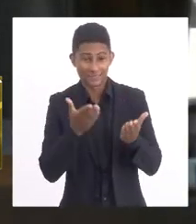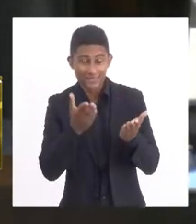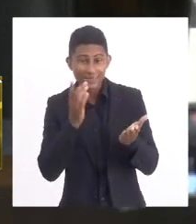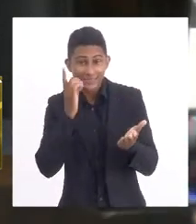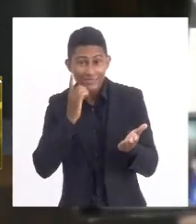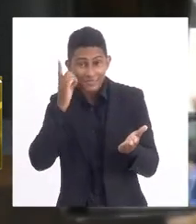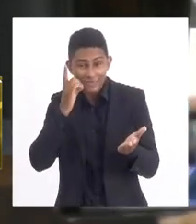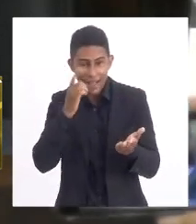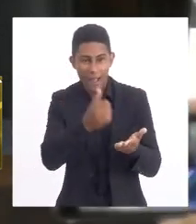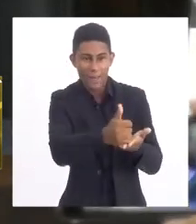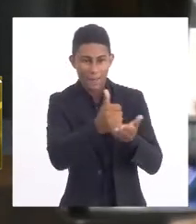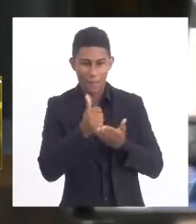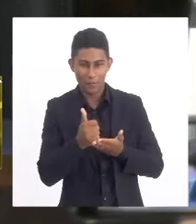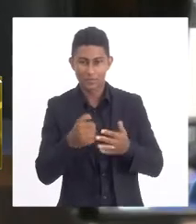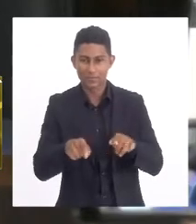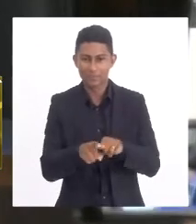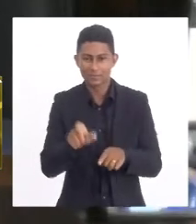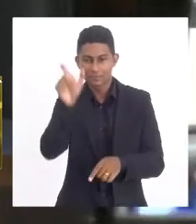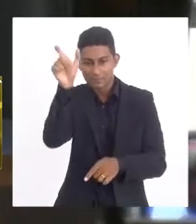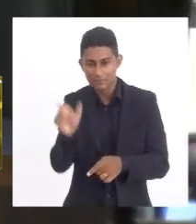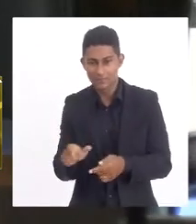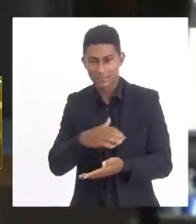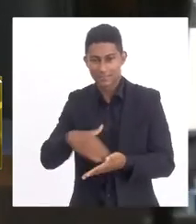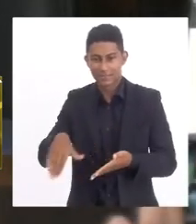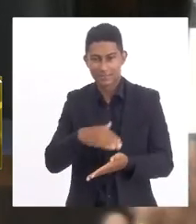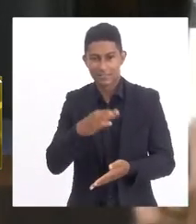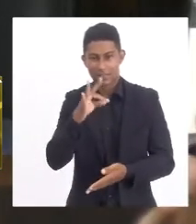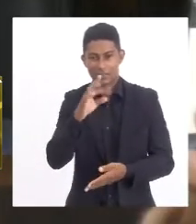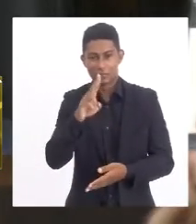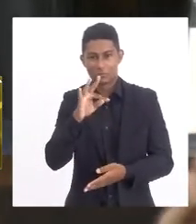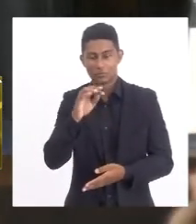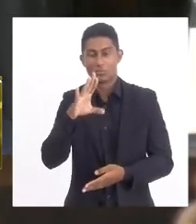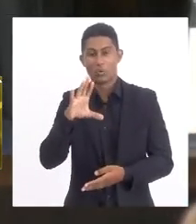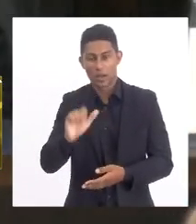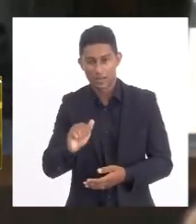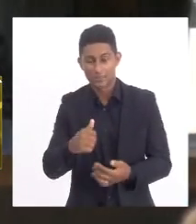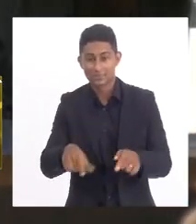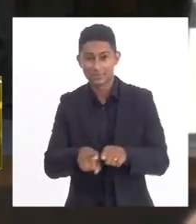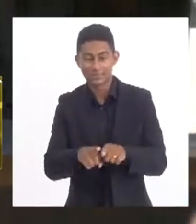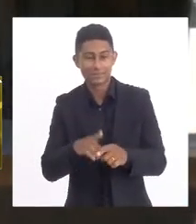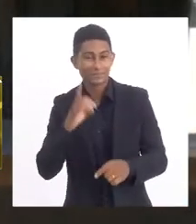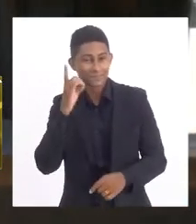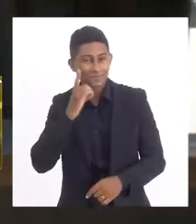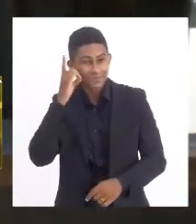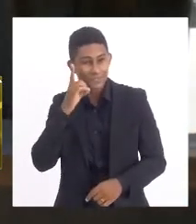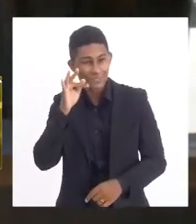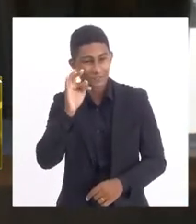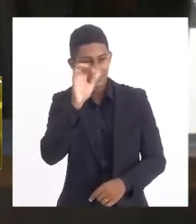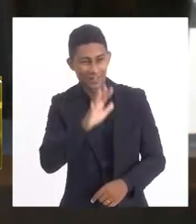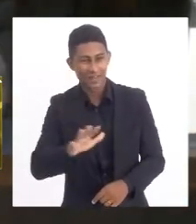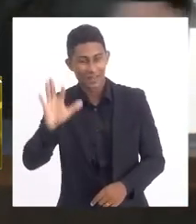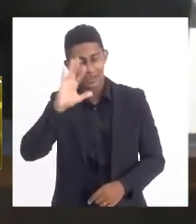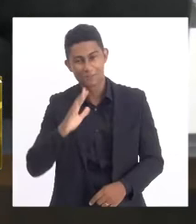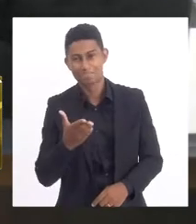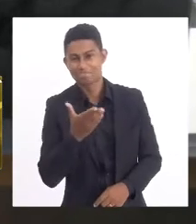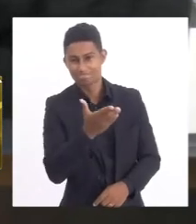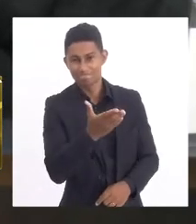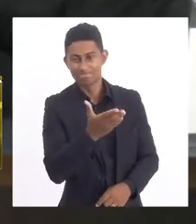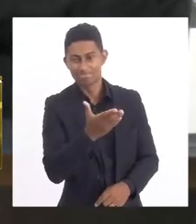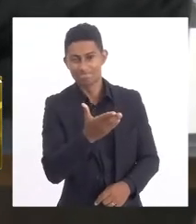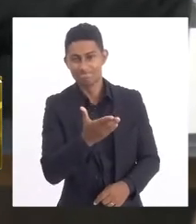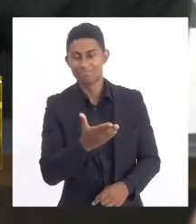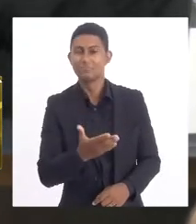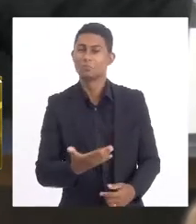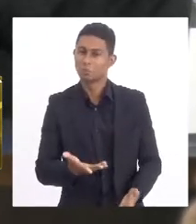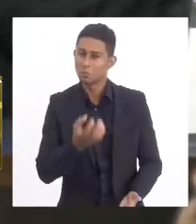senhora aqui deputada do nosso secretário do Tuca do nosso deputado federal que diga de passagem é